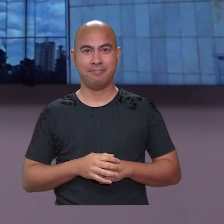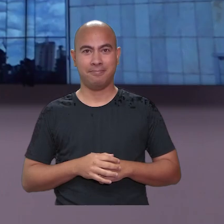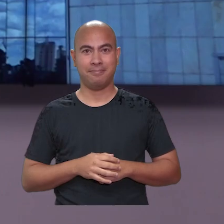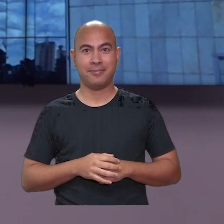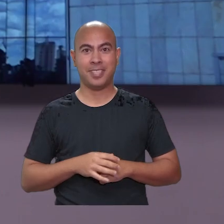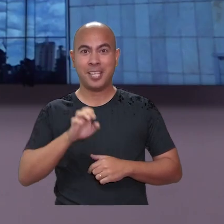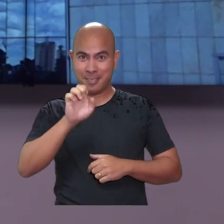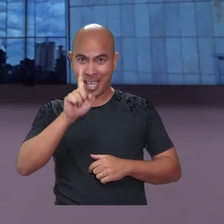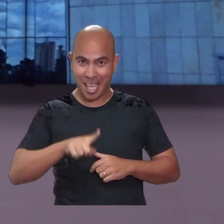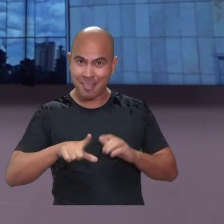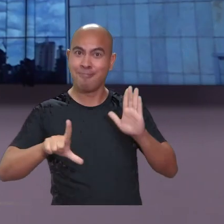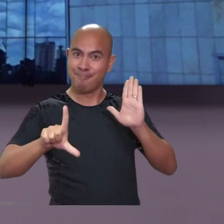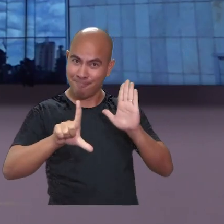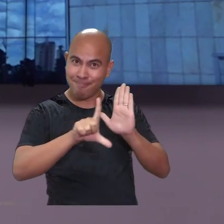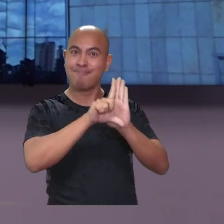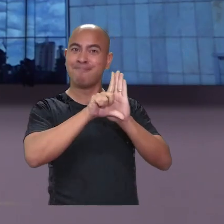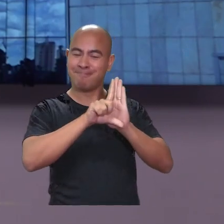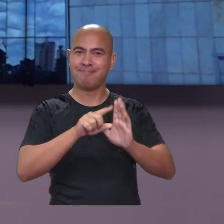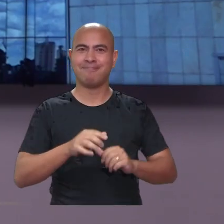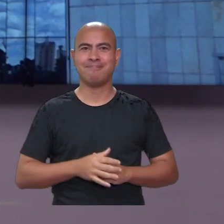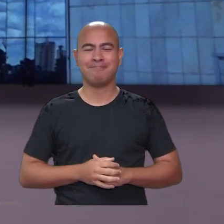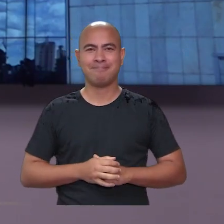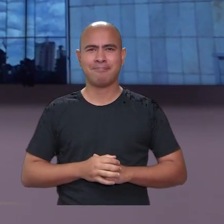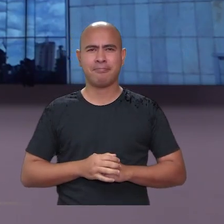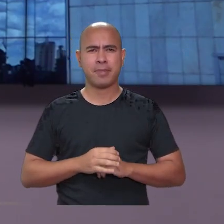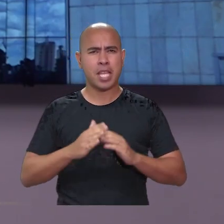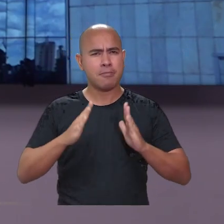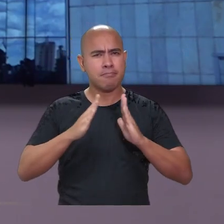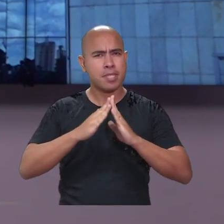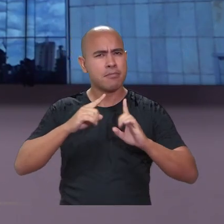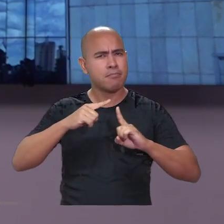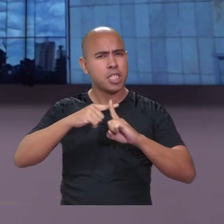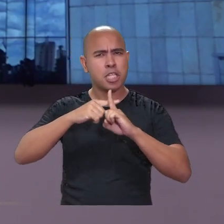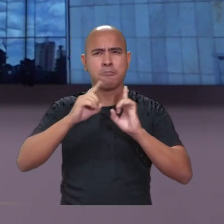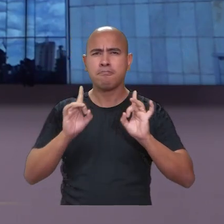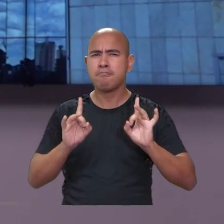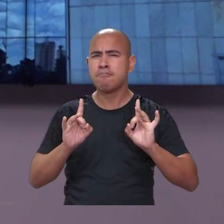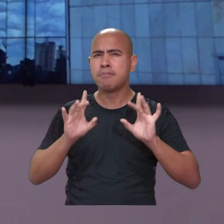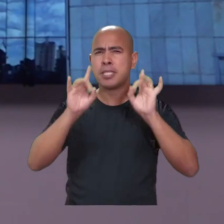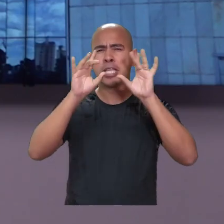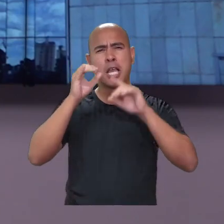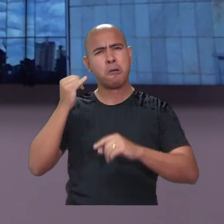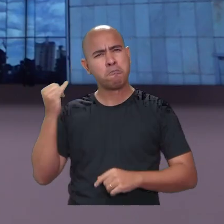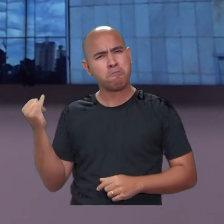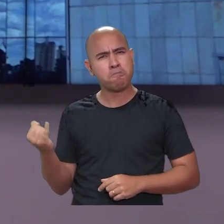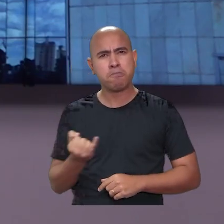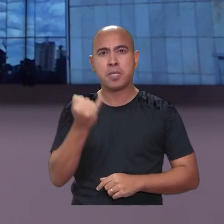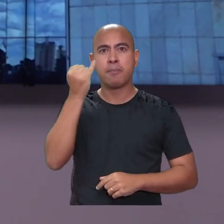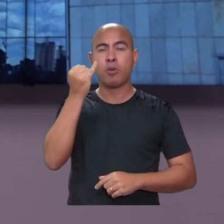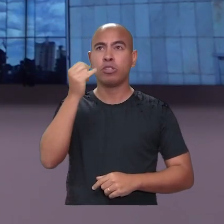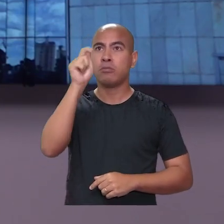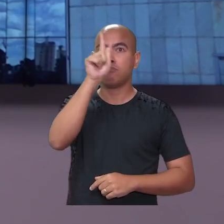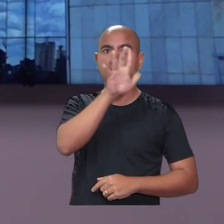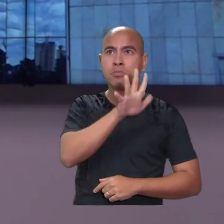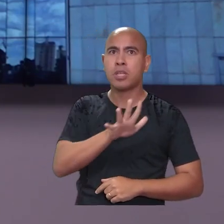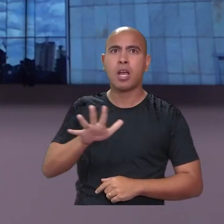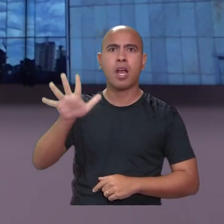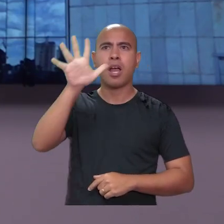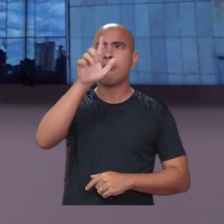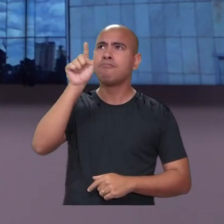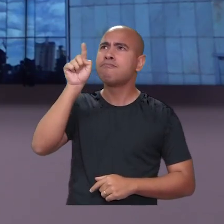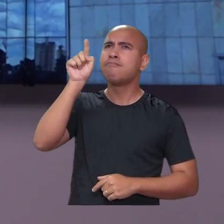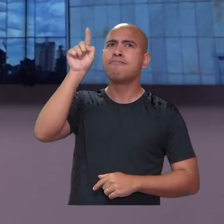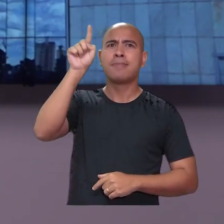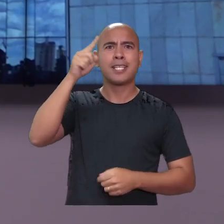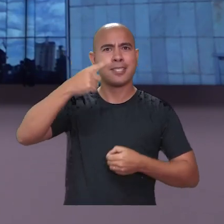Agora é lei. Uma das igrejas mais importantes da cidade de Flores de Goiás, localizada